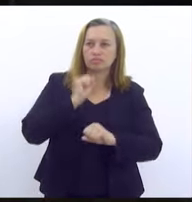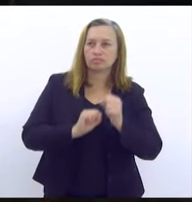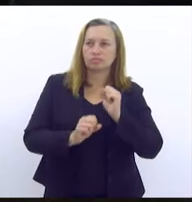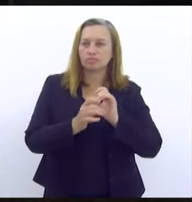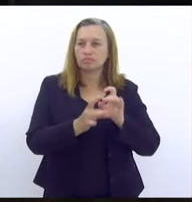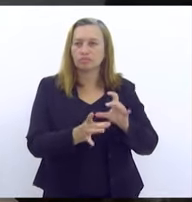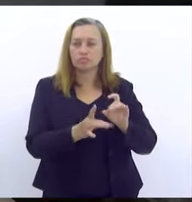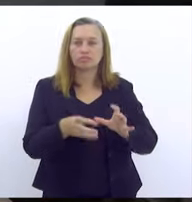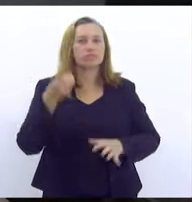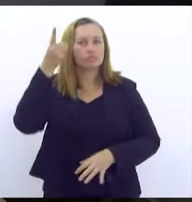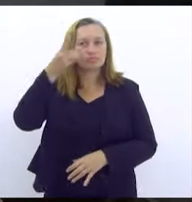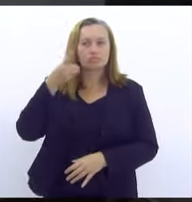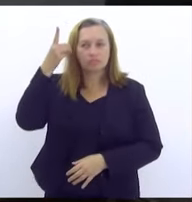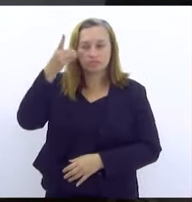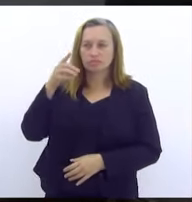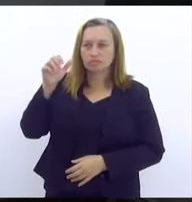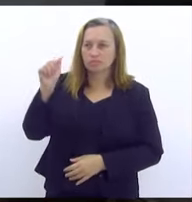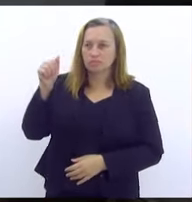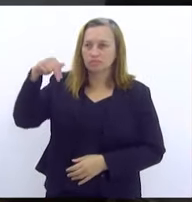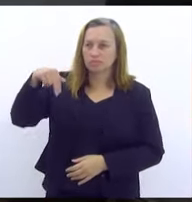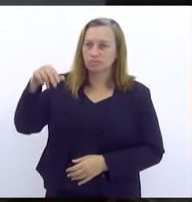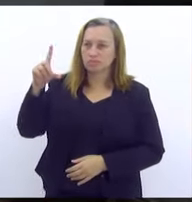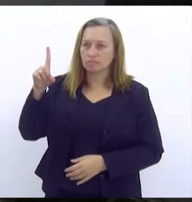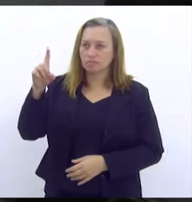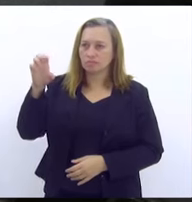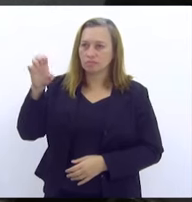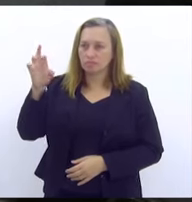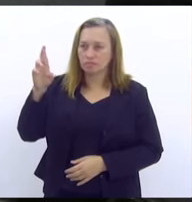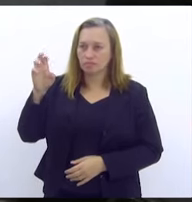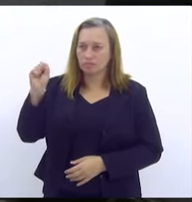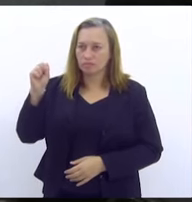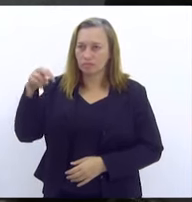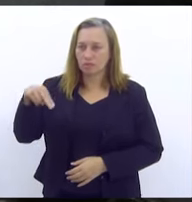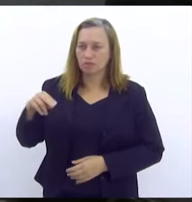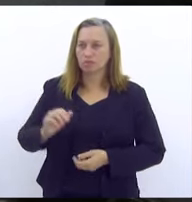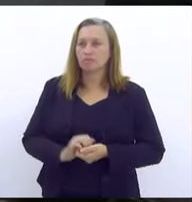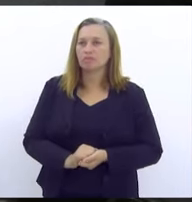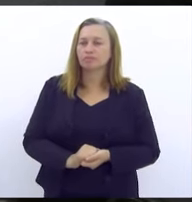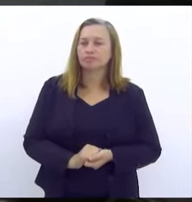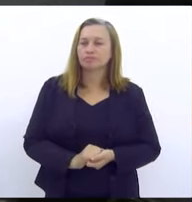Moraes. Deputado Anderson Moraes.